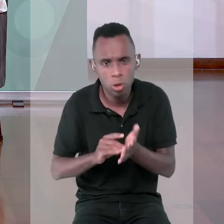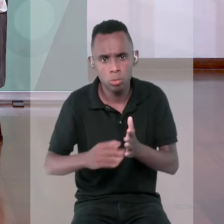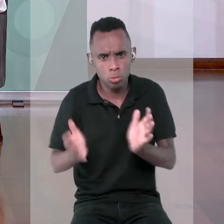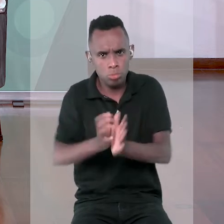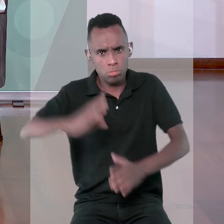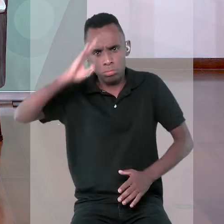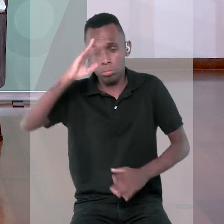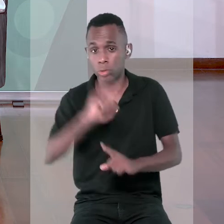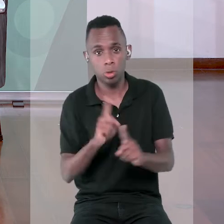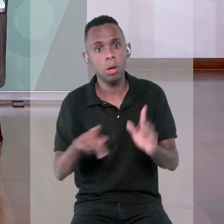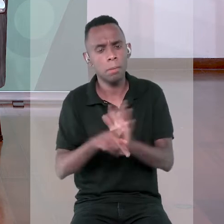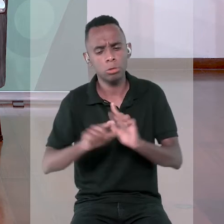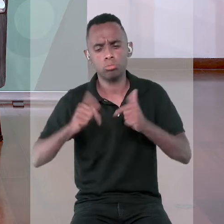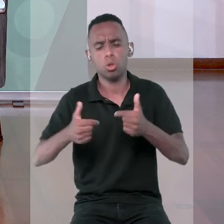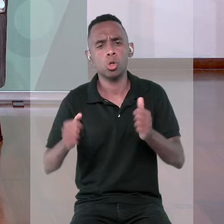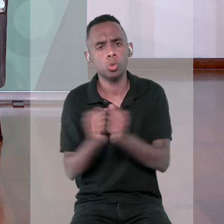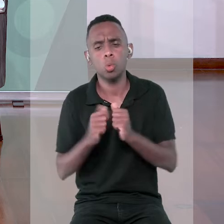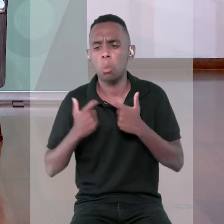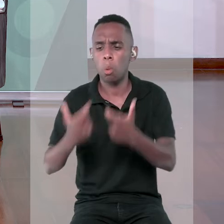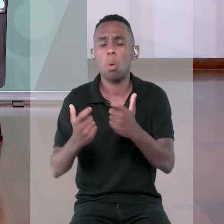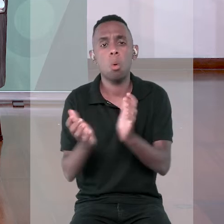exército, do batalhão, mas lutou ao lado dos brasileiros.